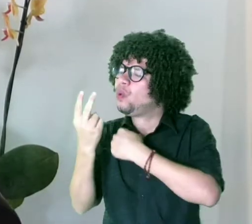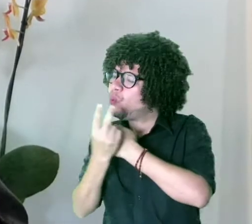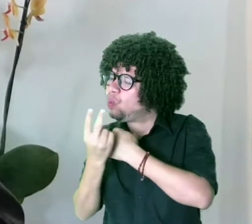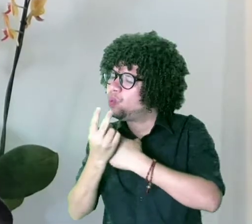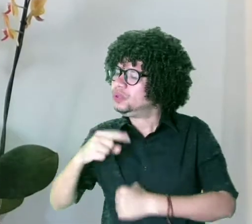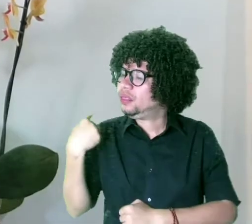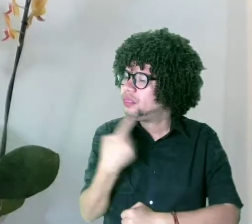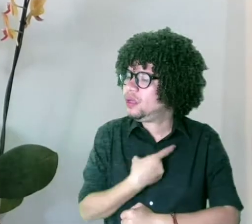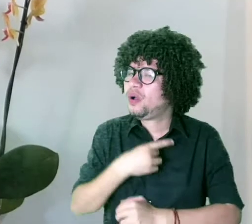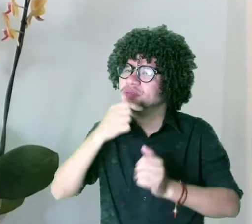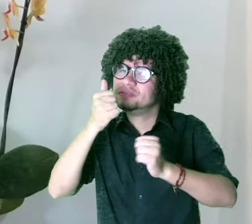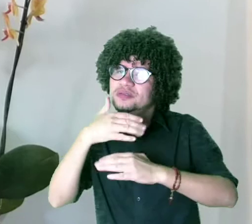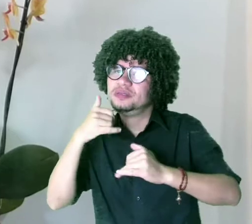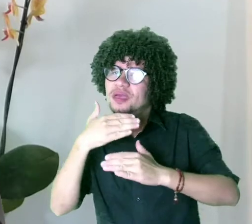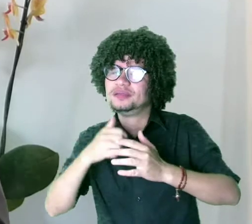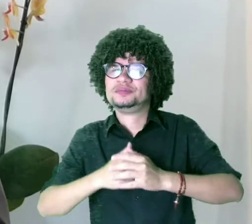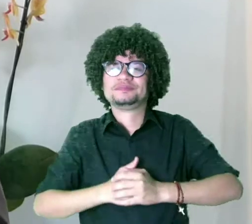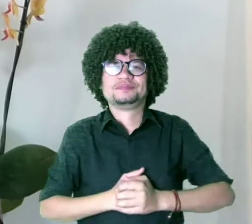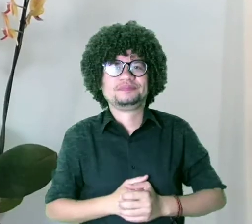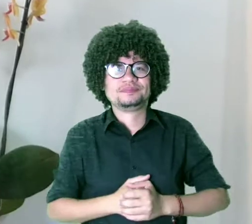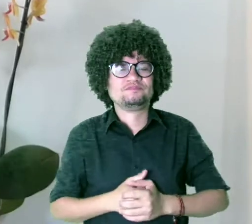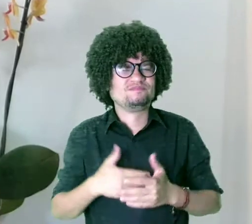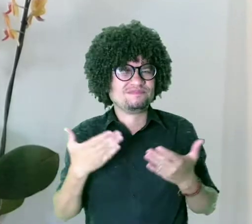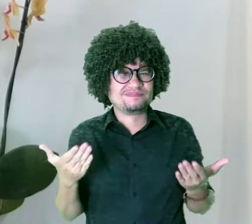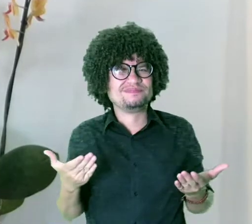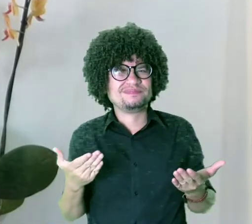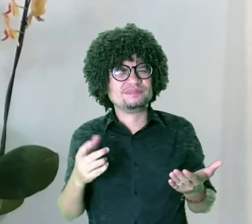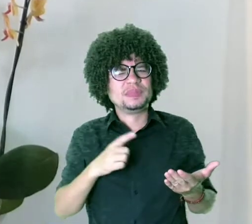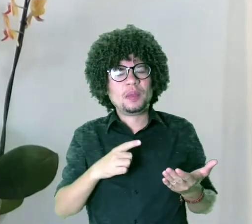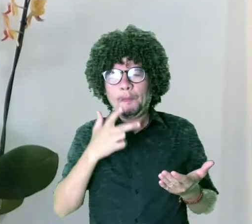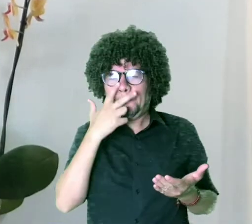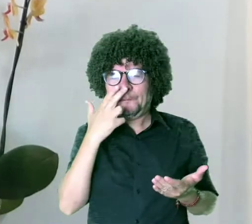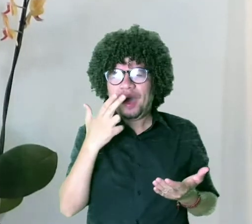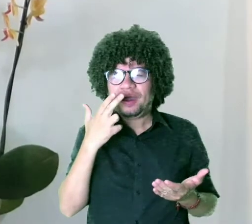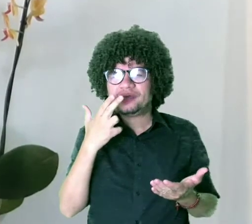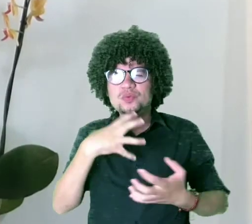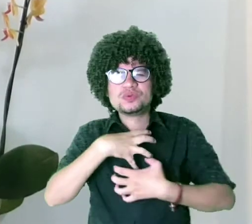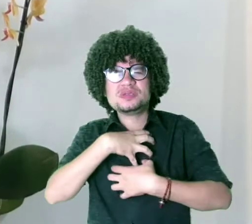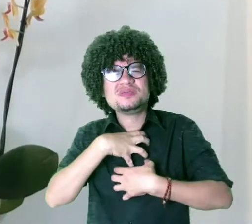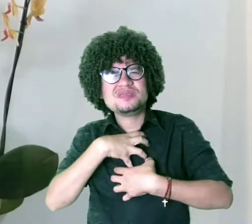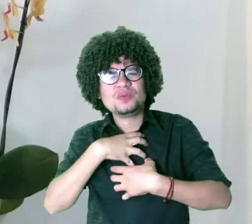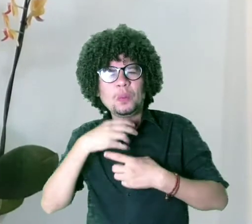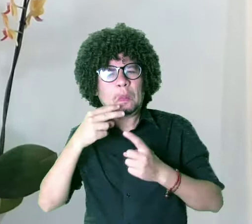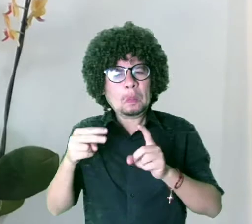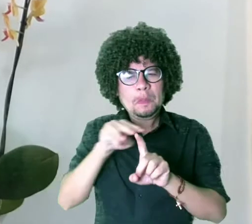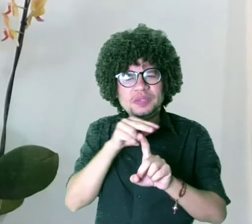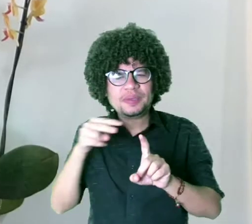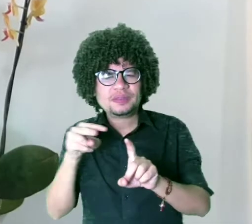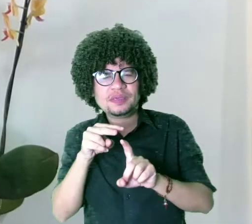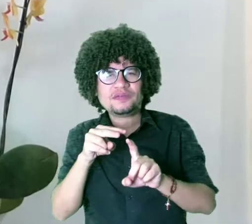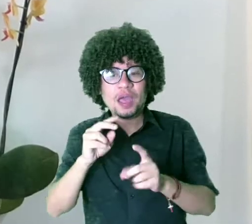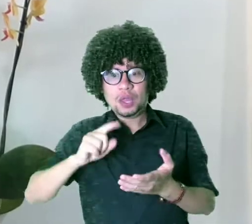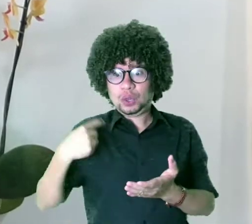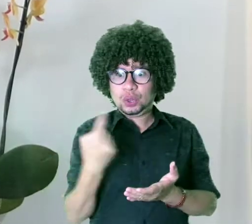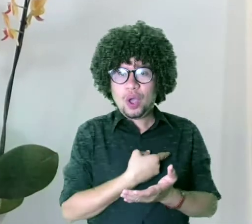É nesta perspectiva que nós, meus irmãos e minhas irmãs,